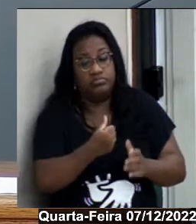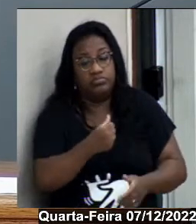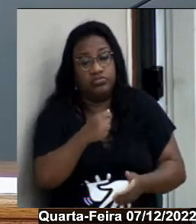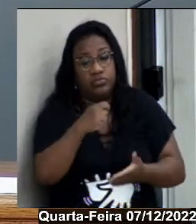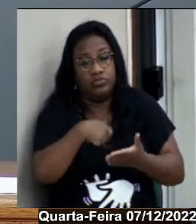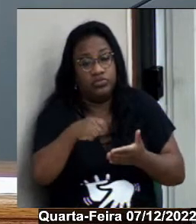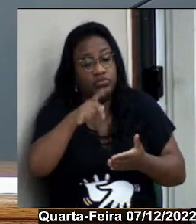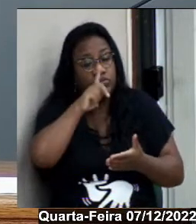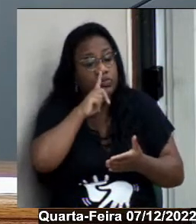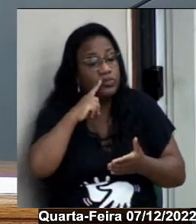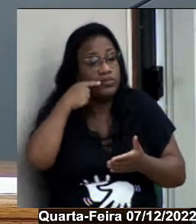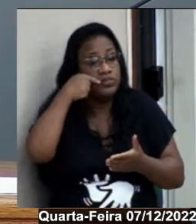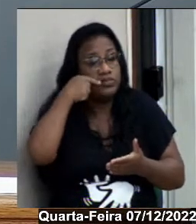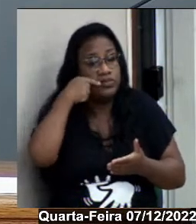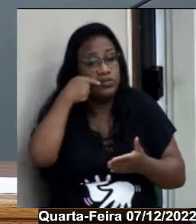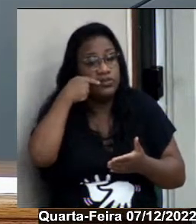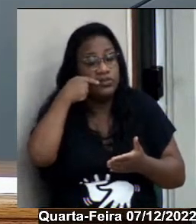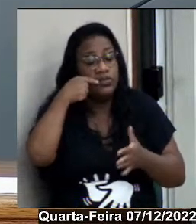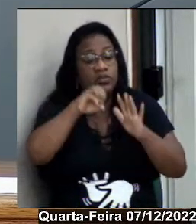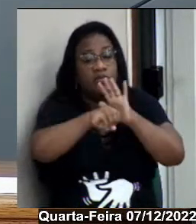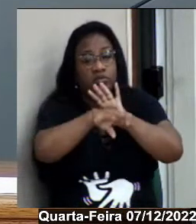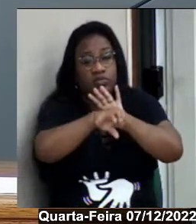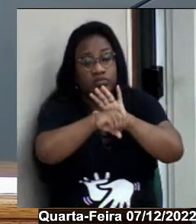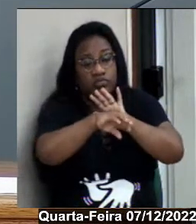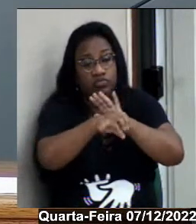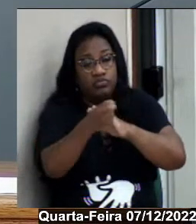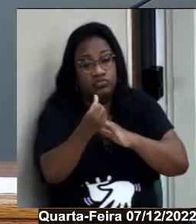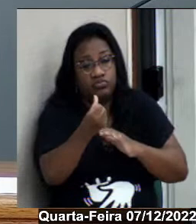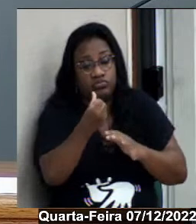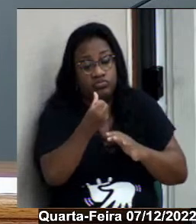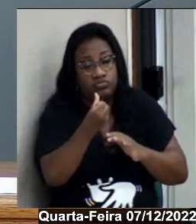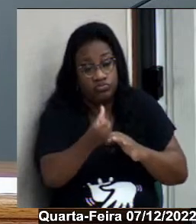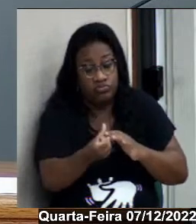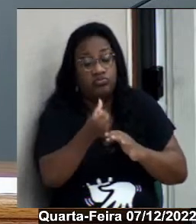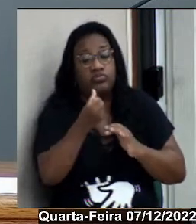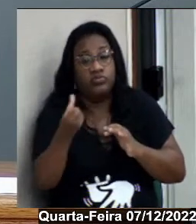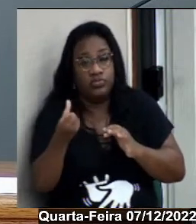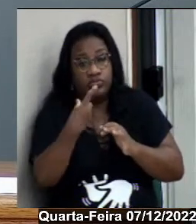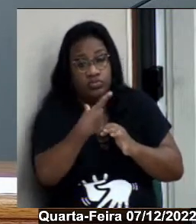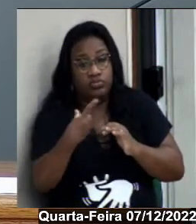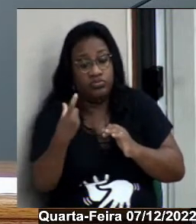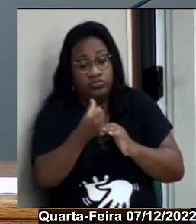659/2022, de autoria do vereador Gilson Balbino de Oliveira. Indicação